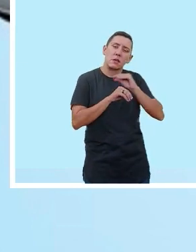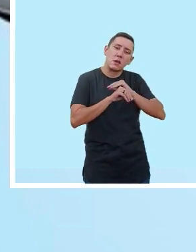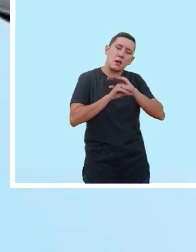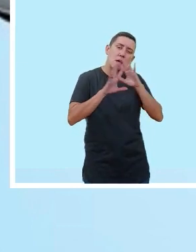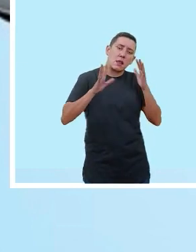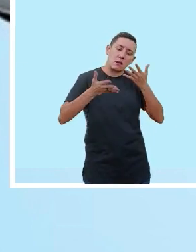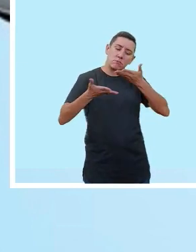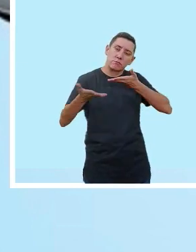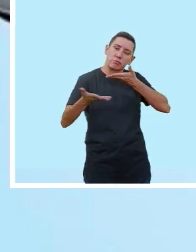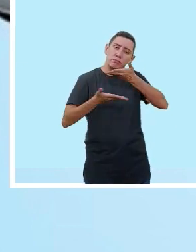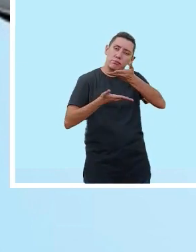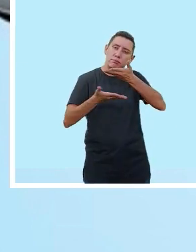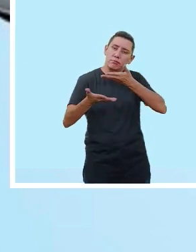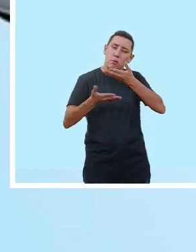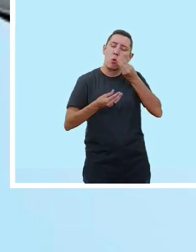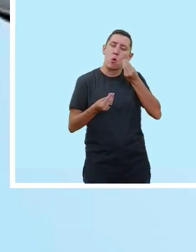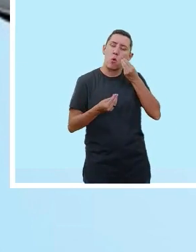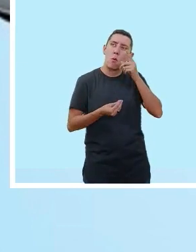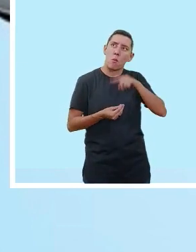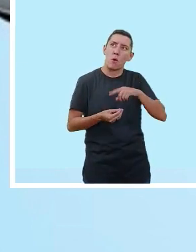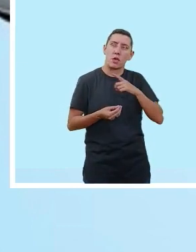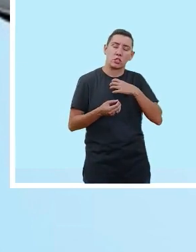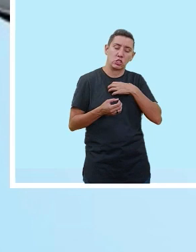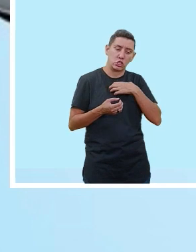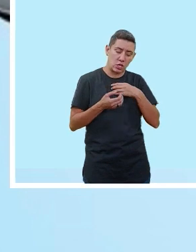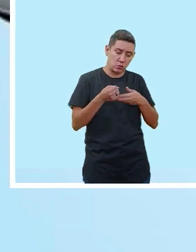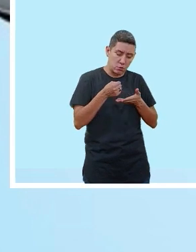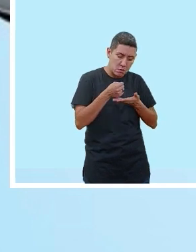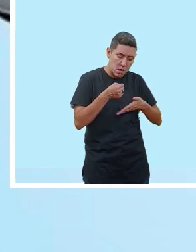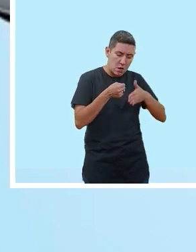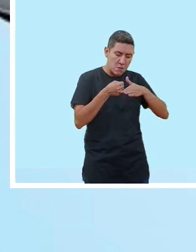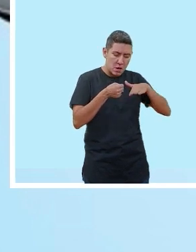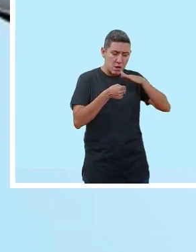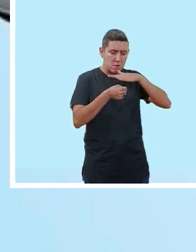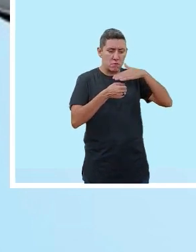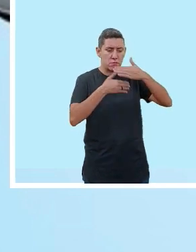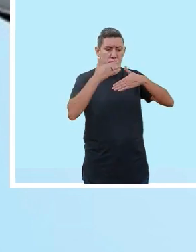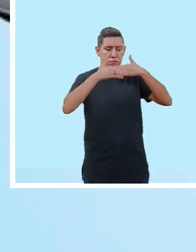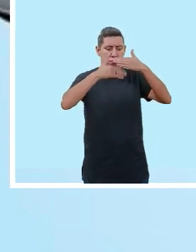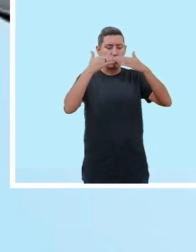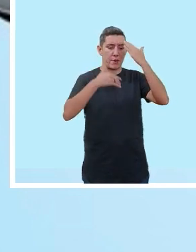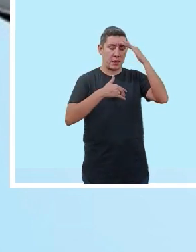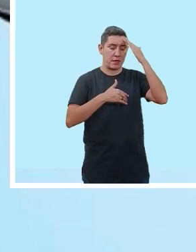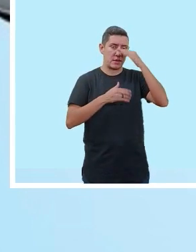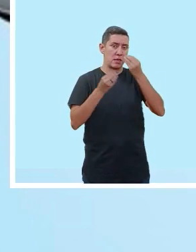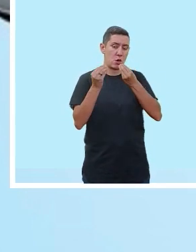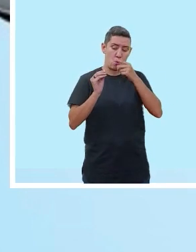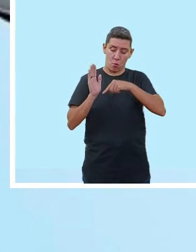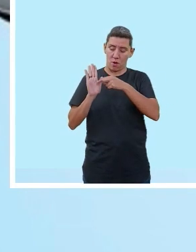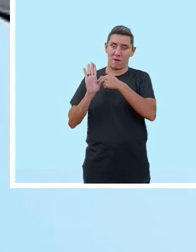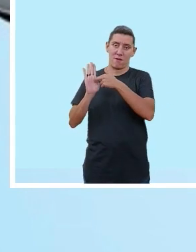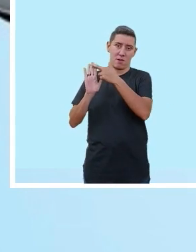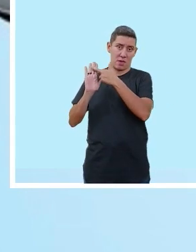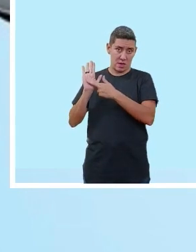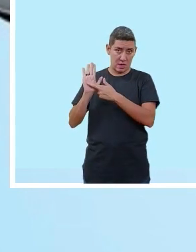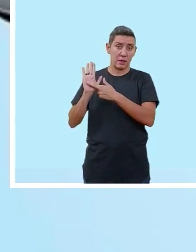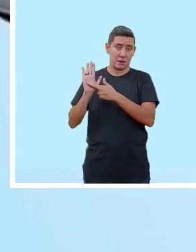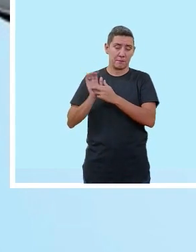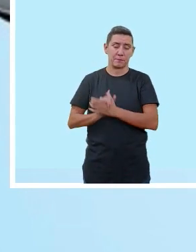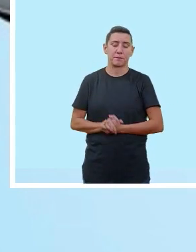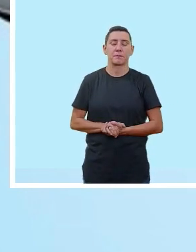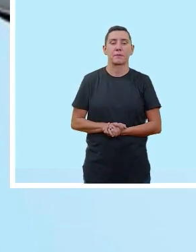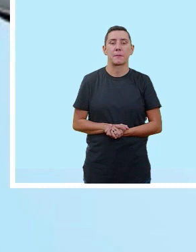didática nos pilares básicos da questão de emissão e de protocolo. Então vamos inicialmente falar